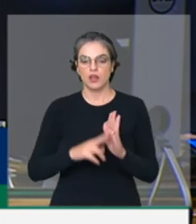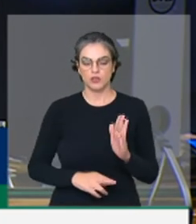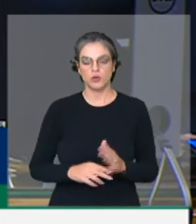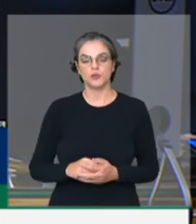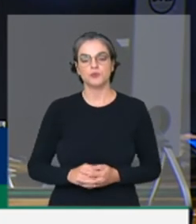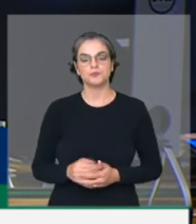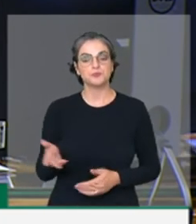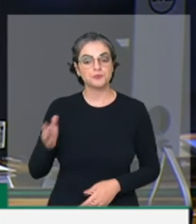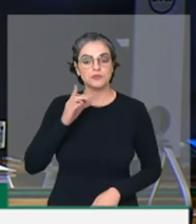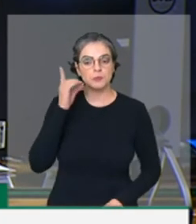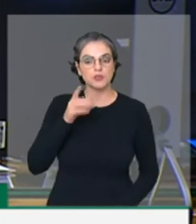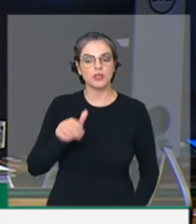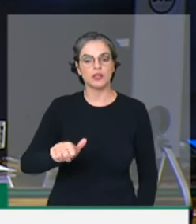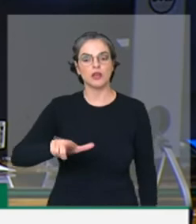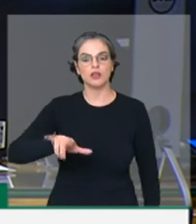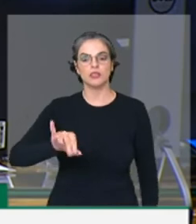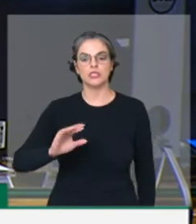Portugal.